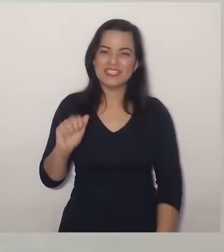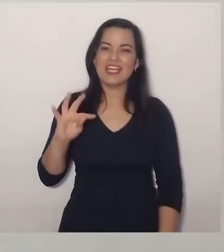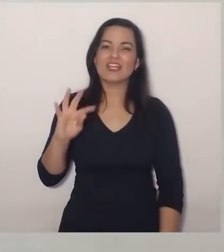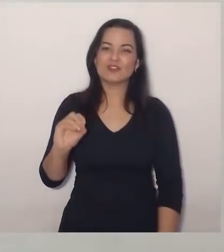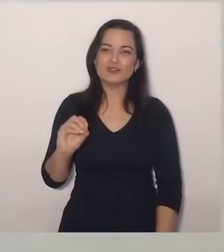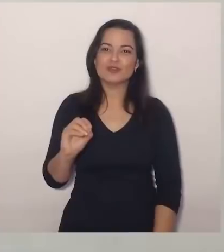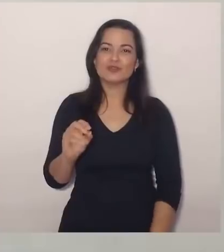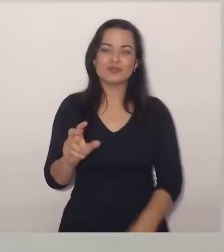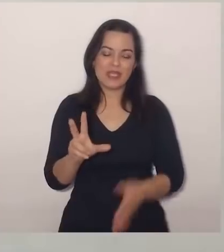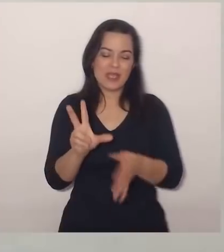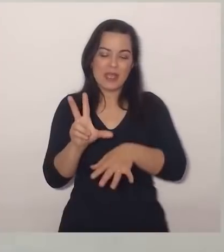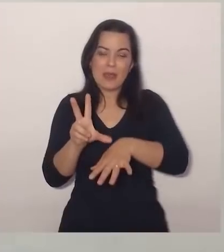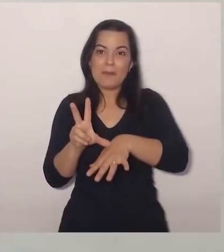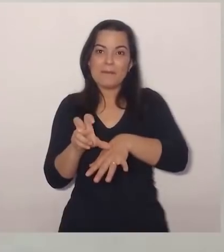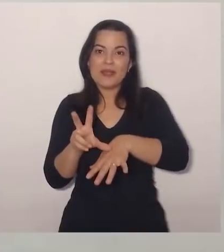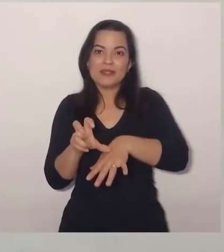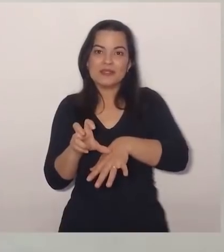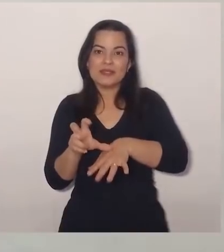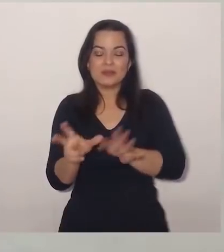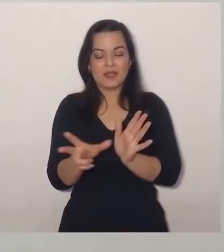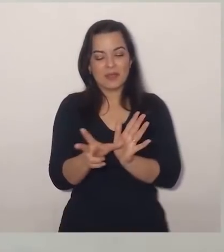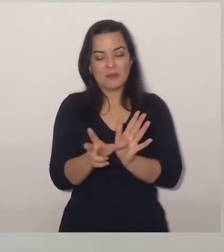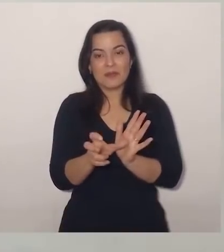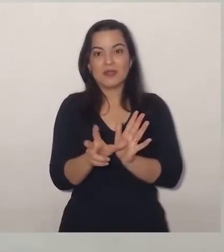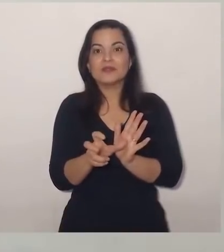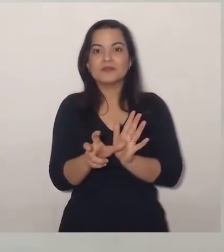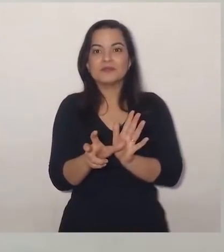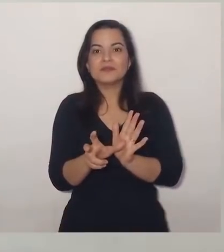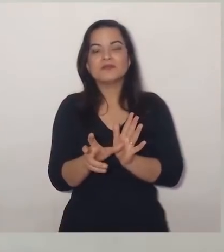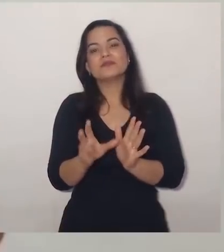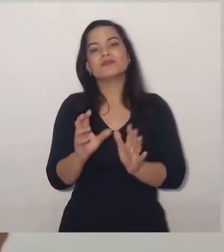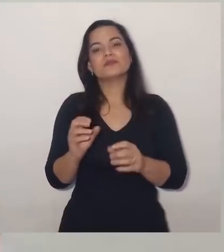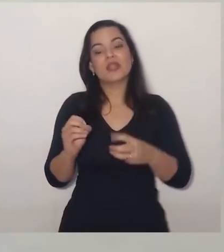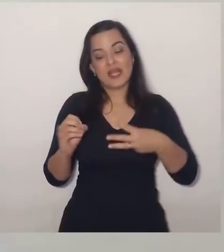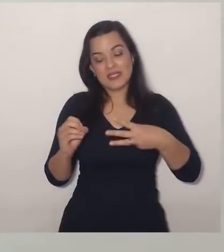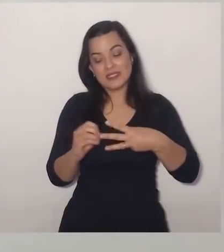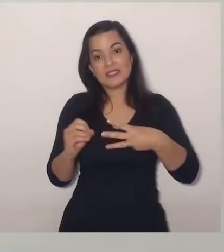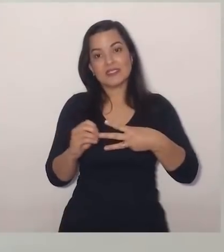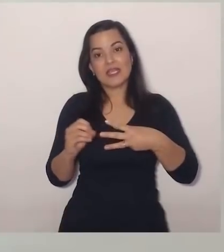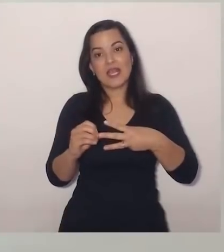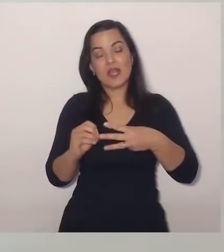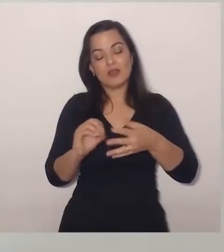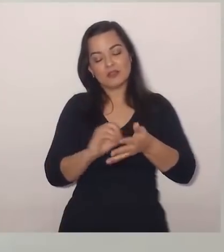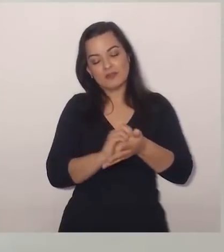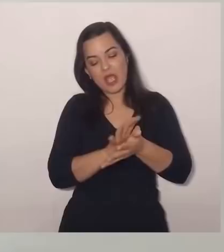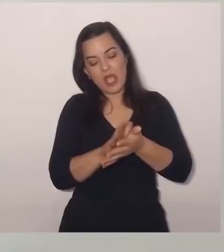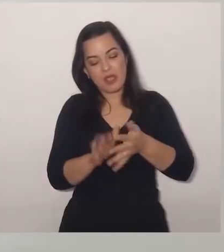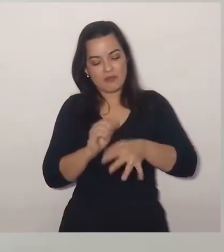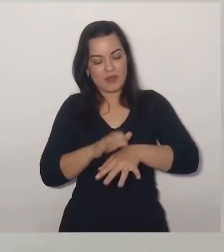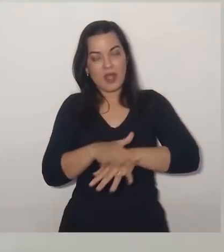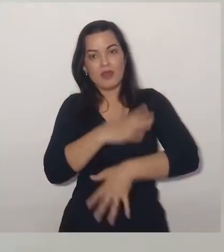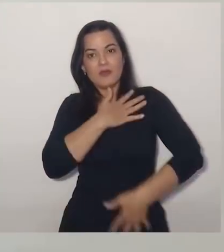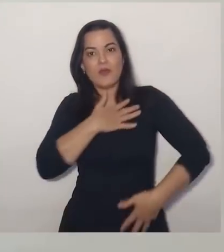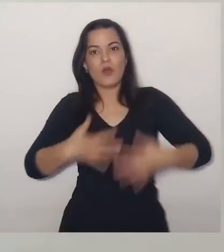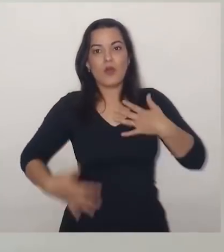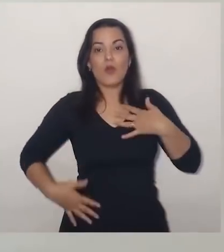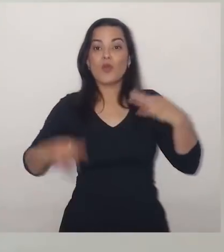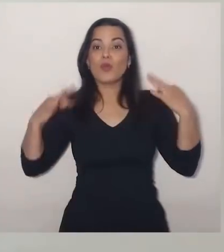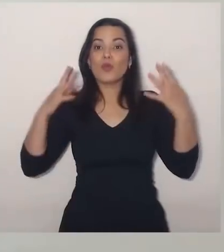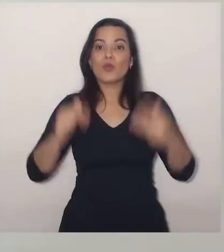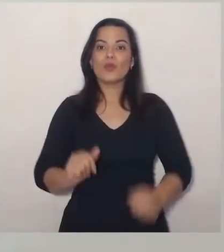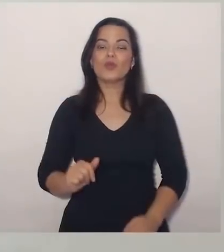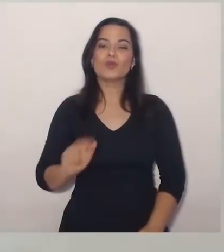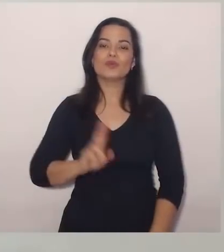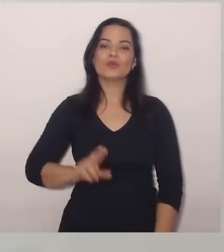Tato. O tato são todas as células táteis, elas estão espalhadas por todo o meu corpo, na